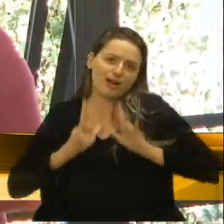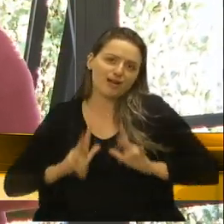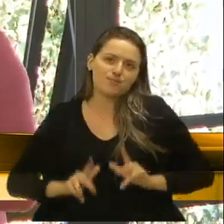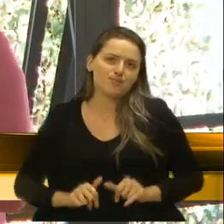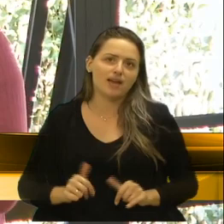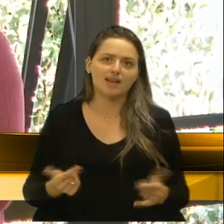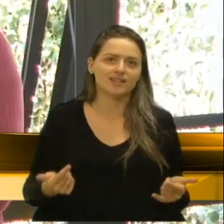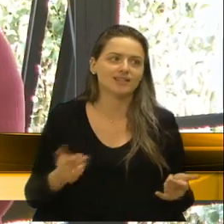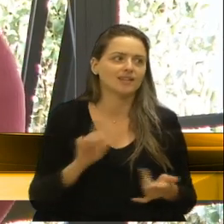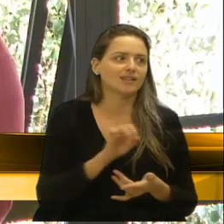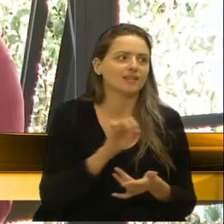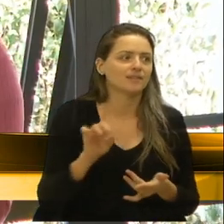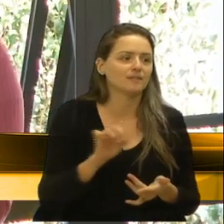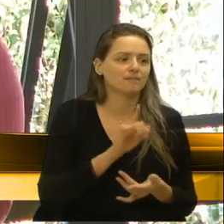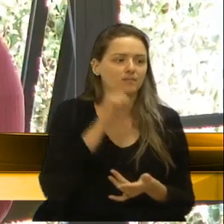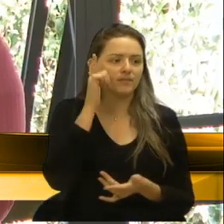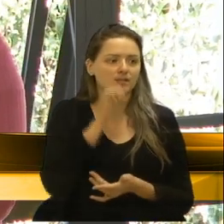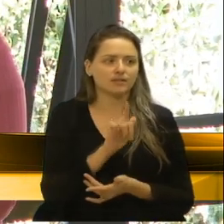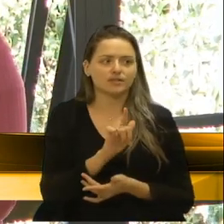não consegue